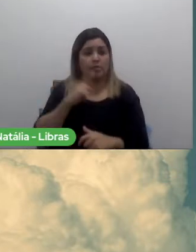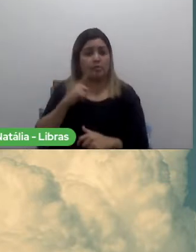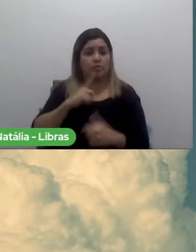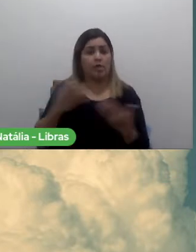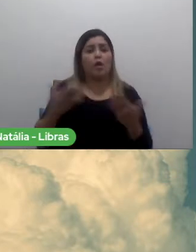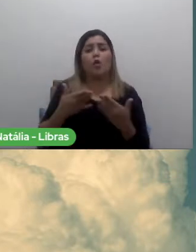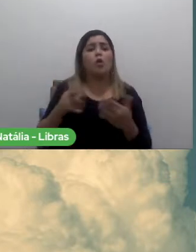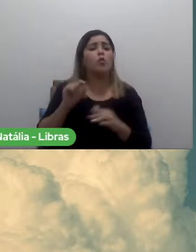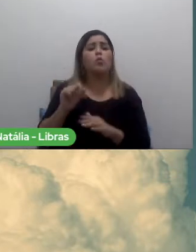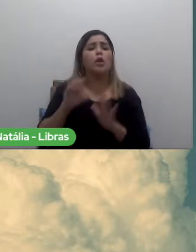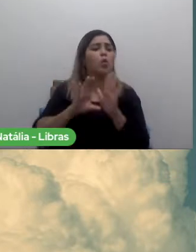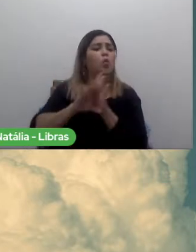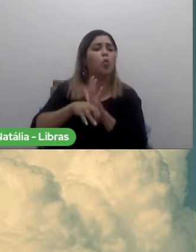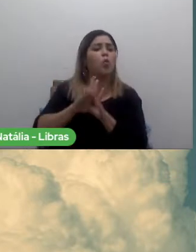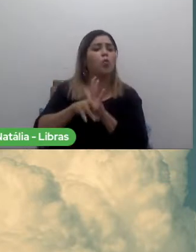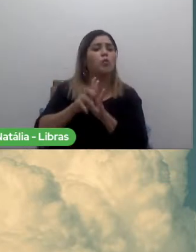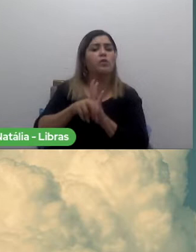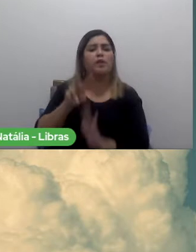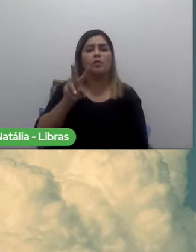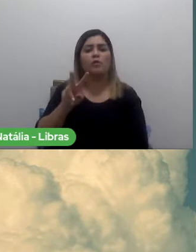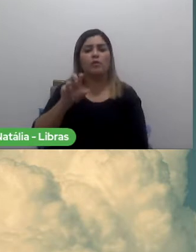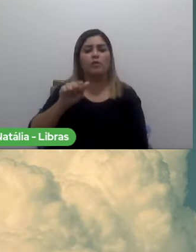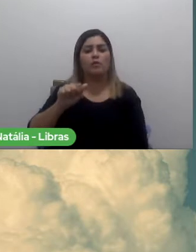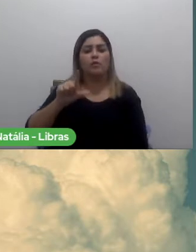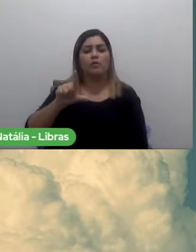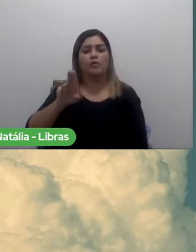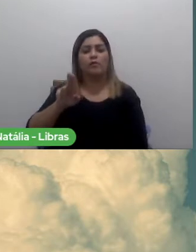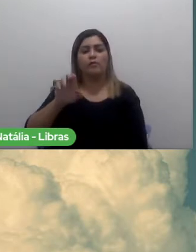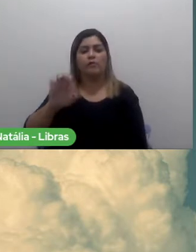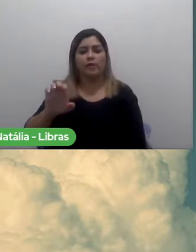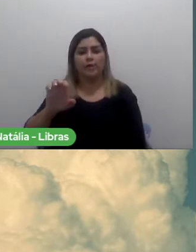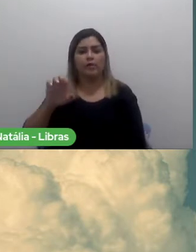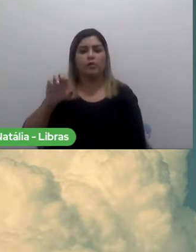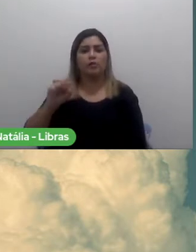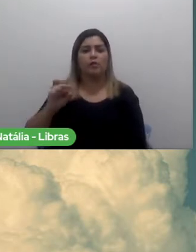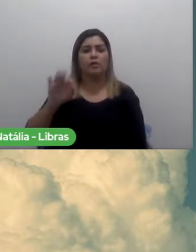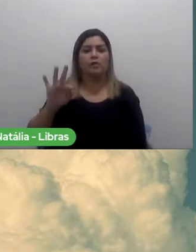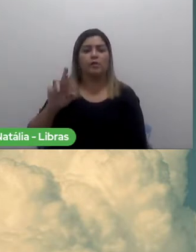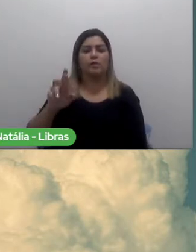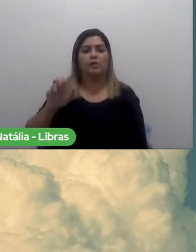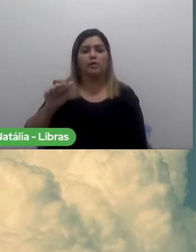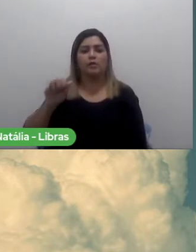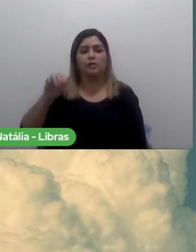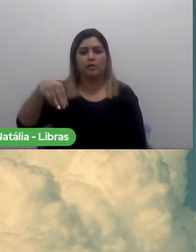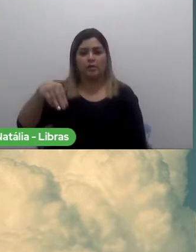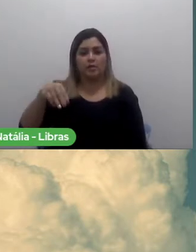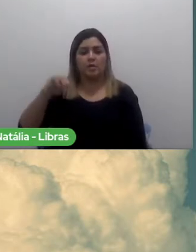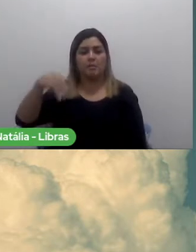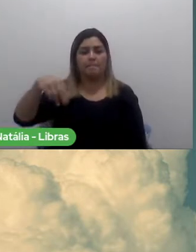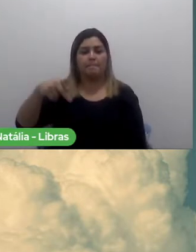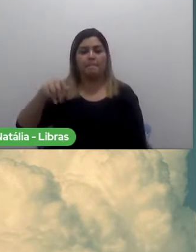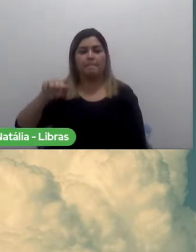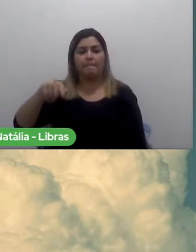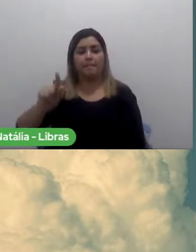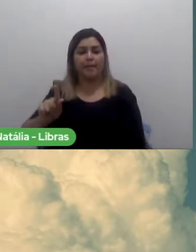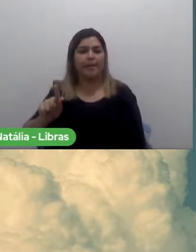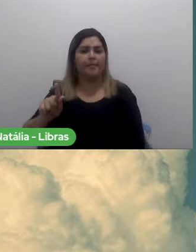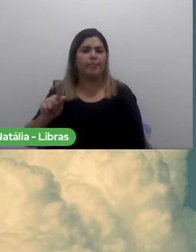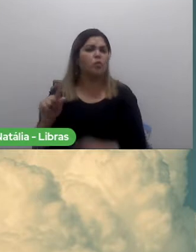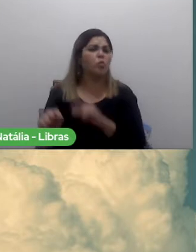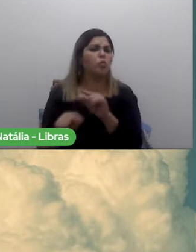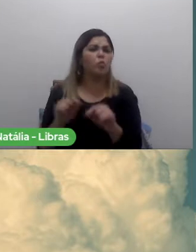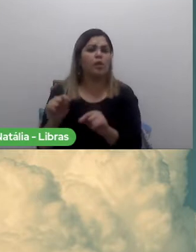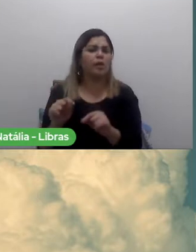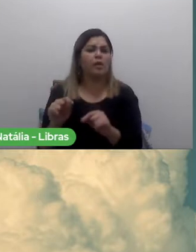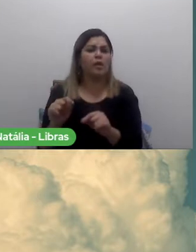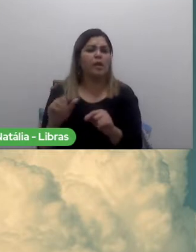Eu falei que o Path to Production, ou caminho para a produção, ele é um tipo de Value Stream Mapping, porque ele ajuda,